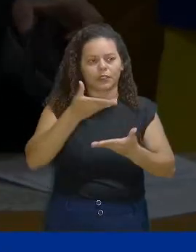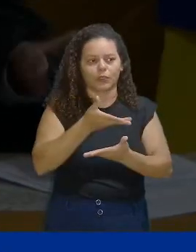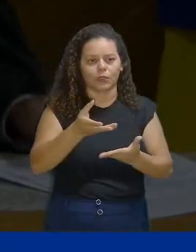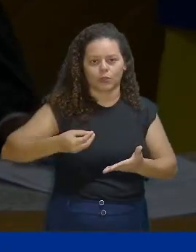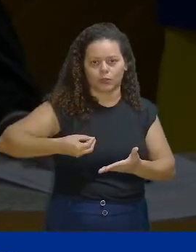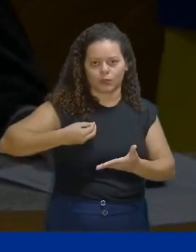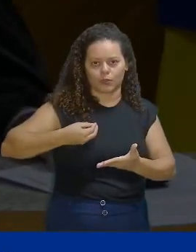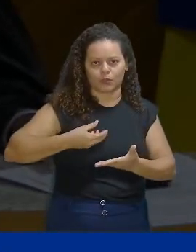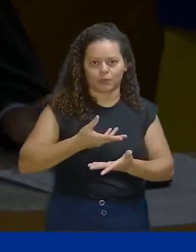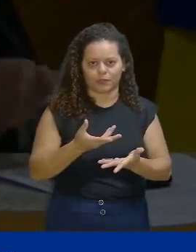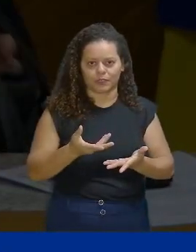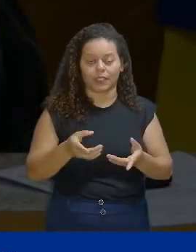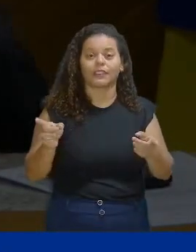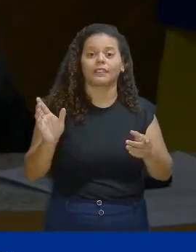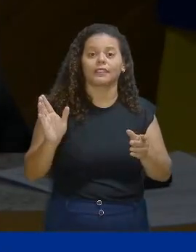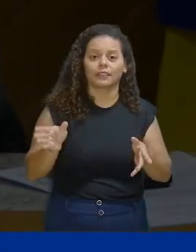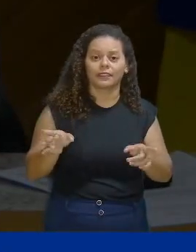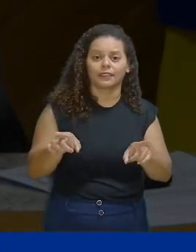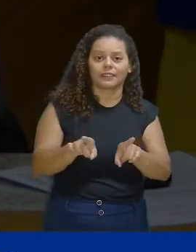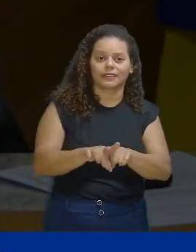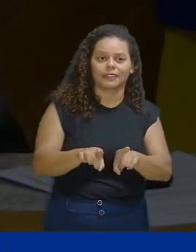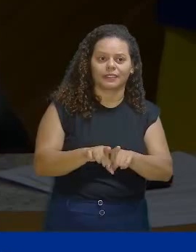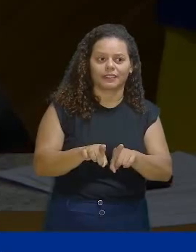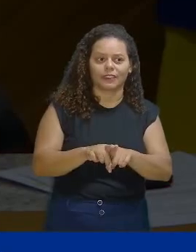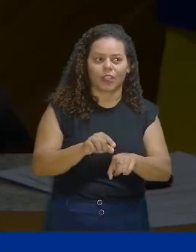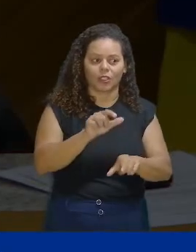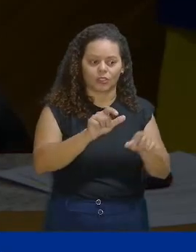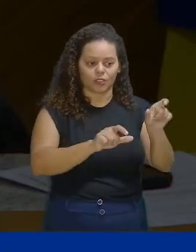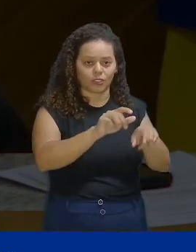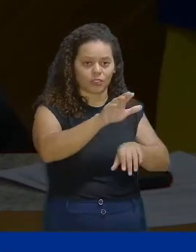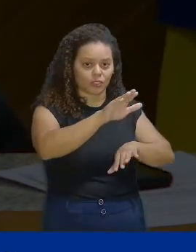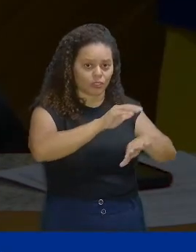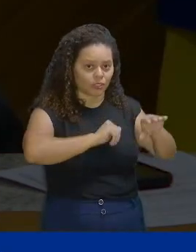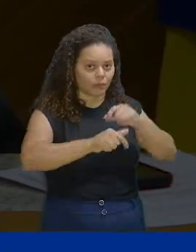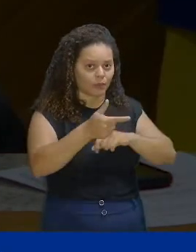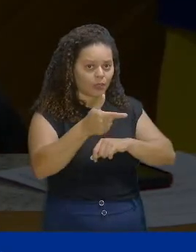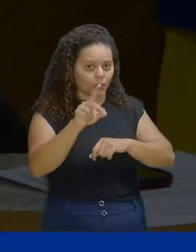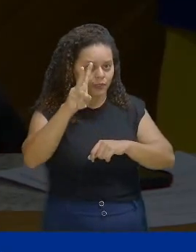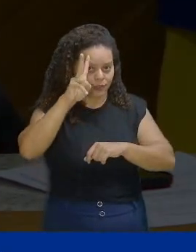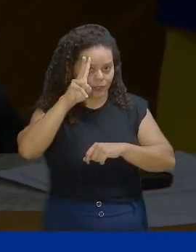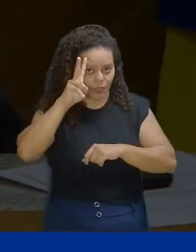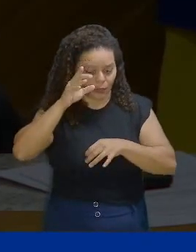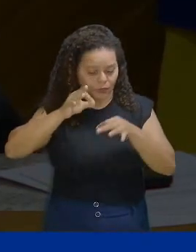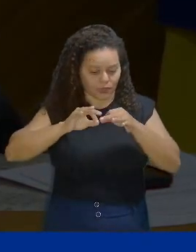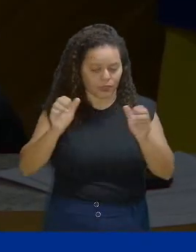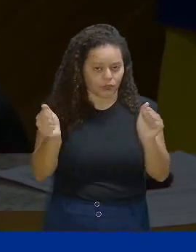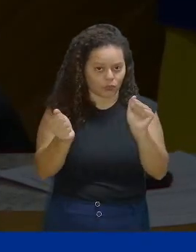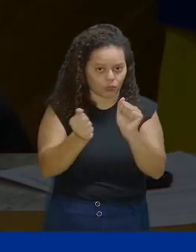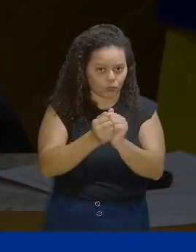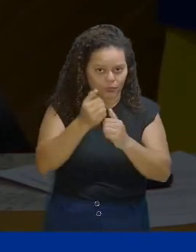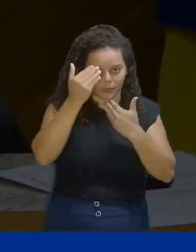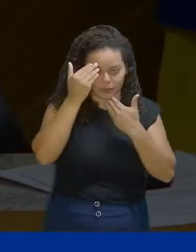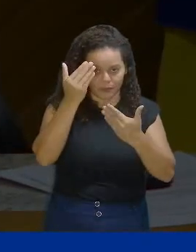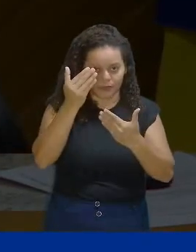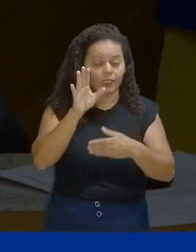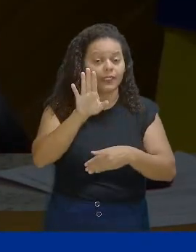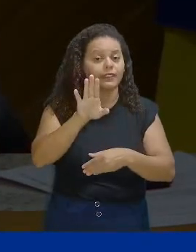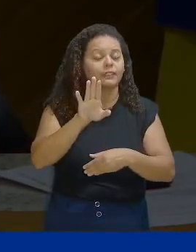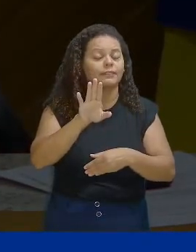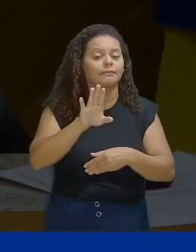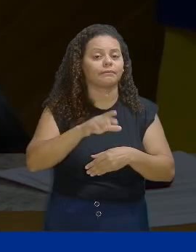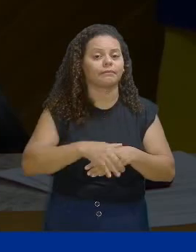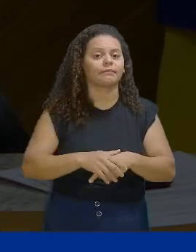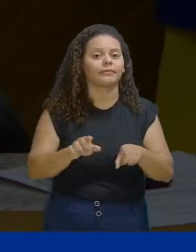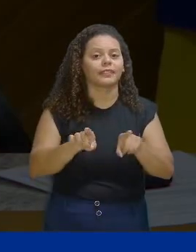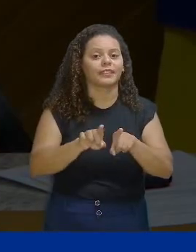presença de todos e todas, já as convocando para a sessão de segunda-feira. Muito obrigado. Eu preciso